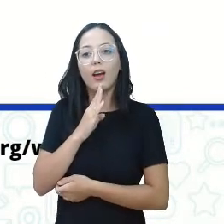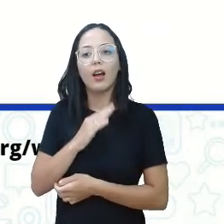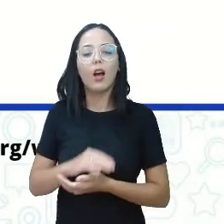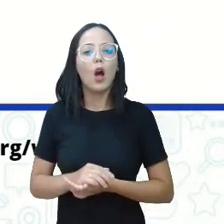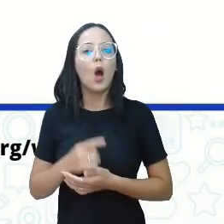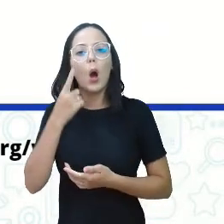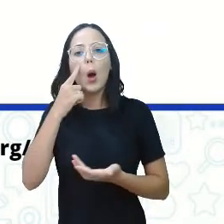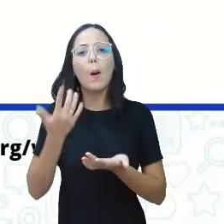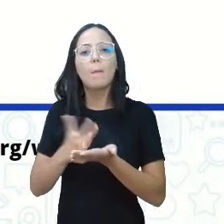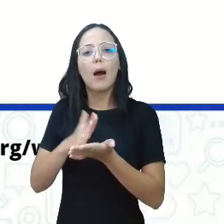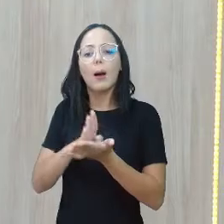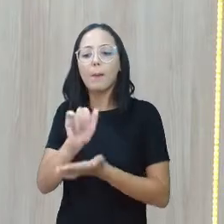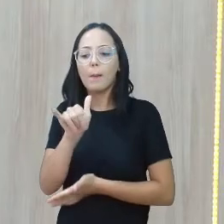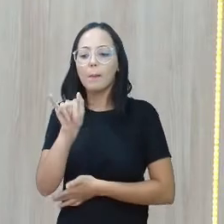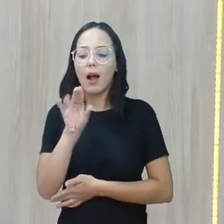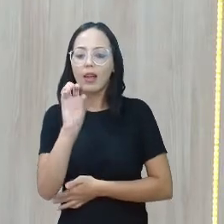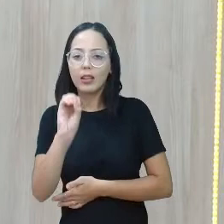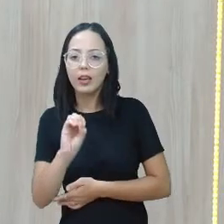o baião,